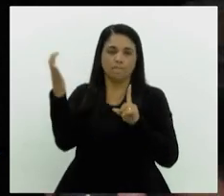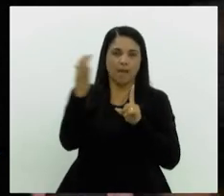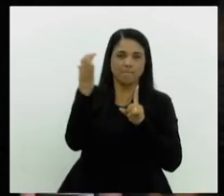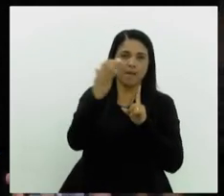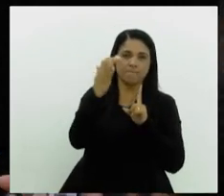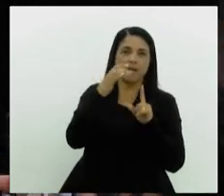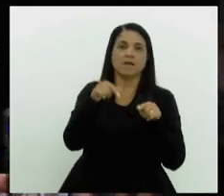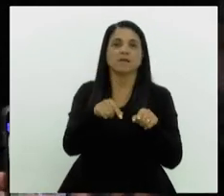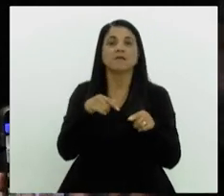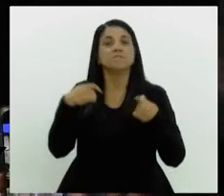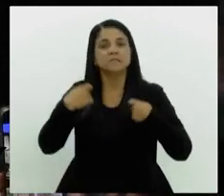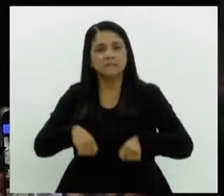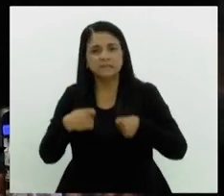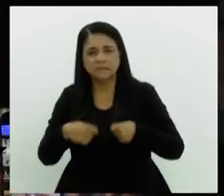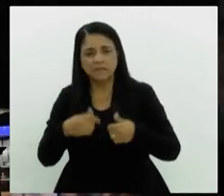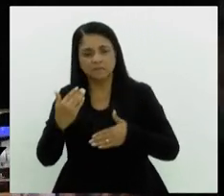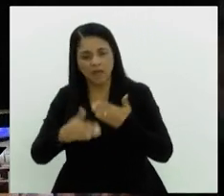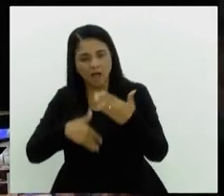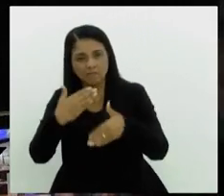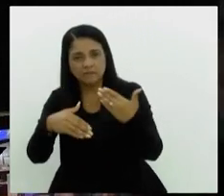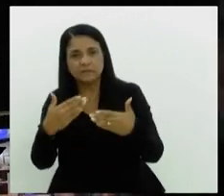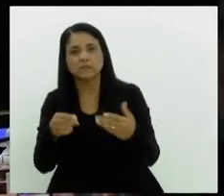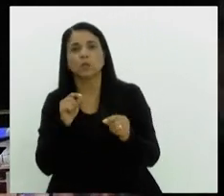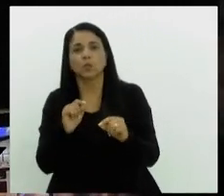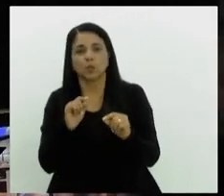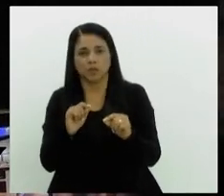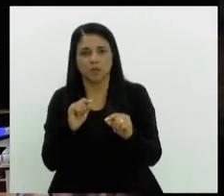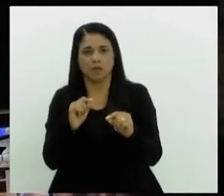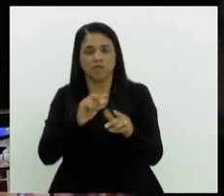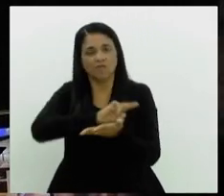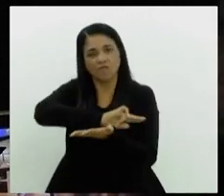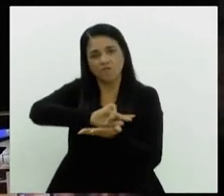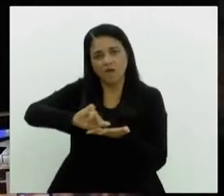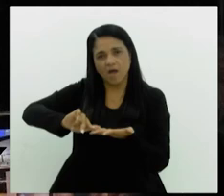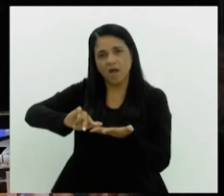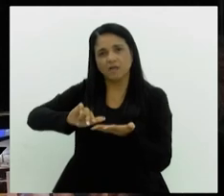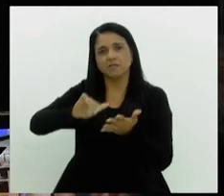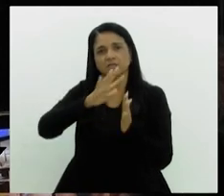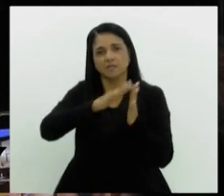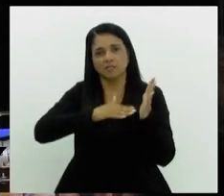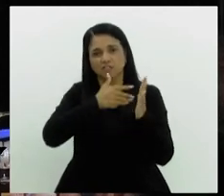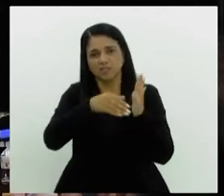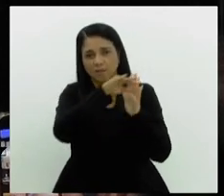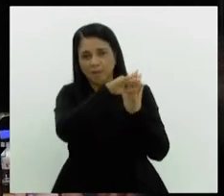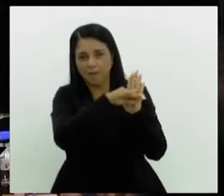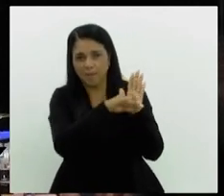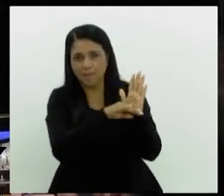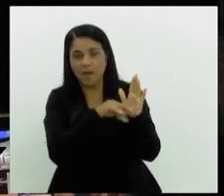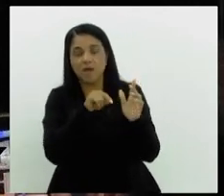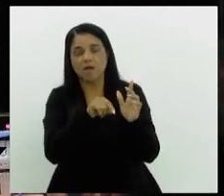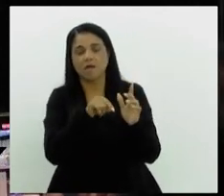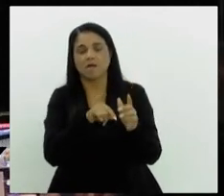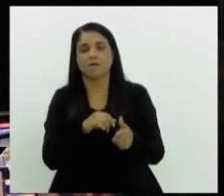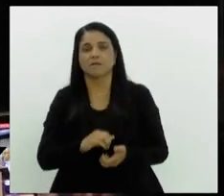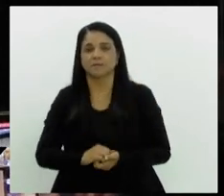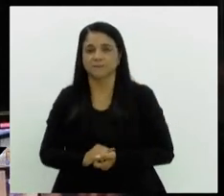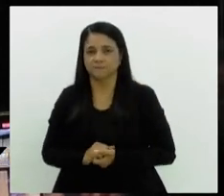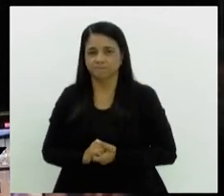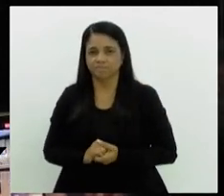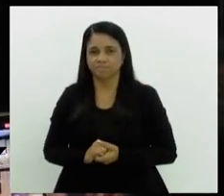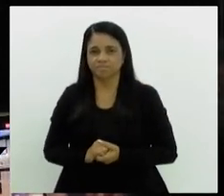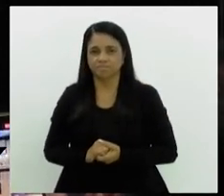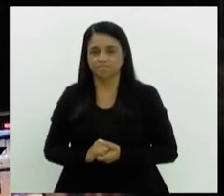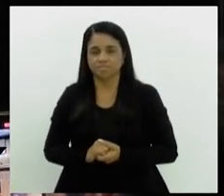necessário que eles avançassem também com várias outras agendas. E uma dessas agendas